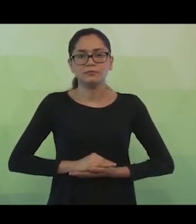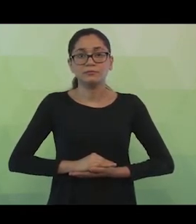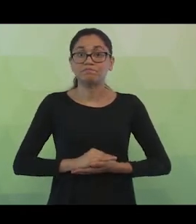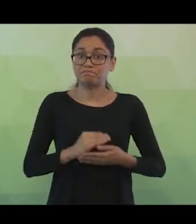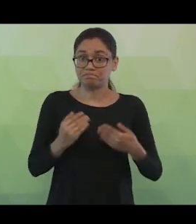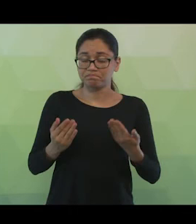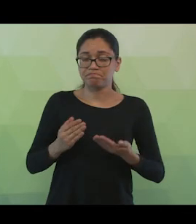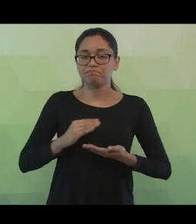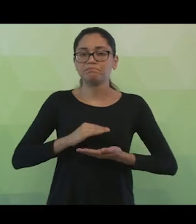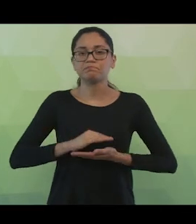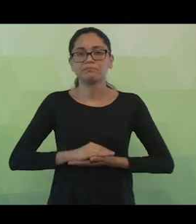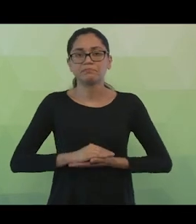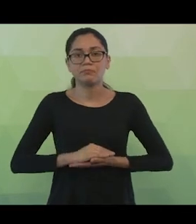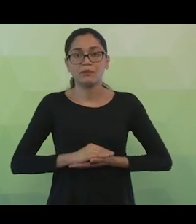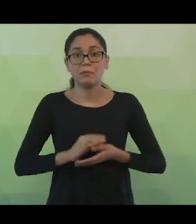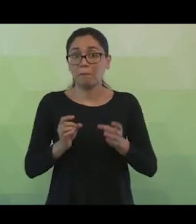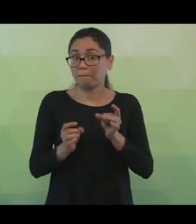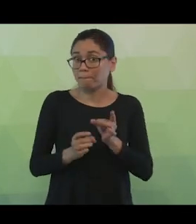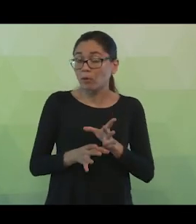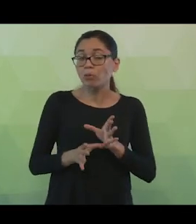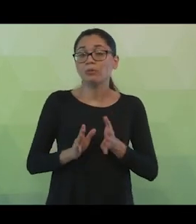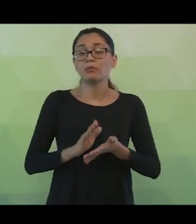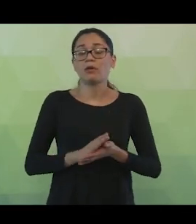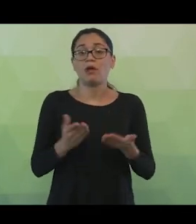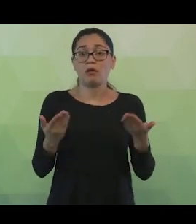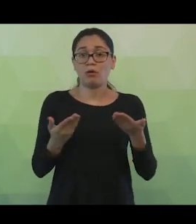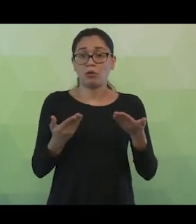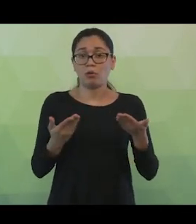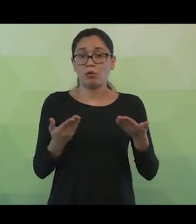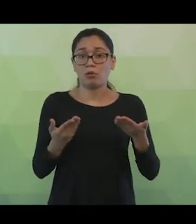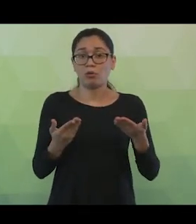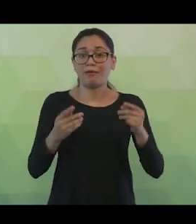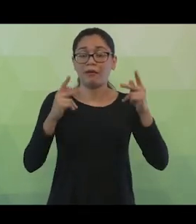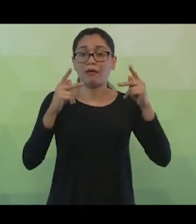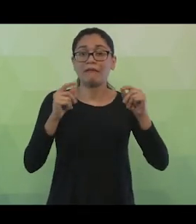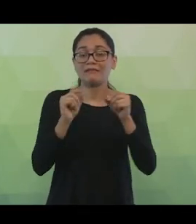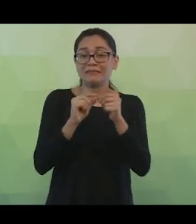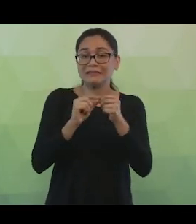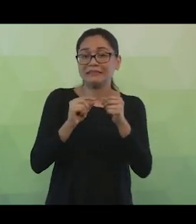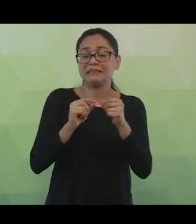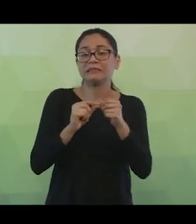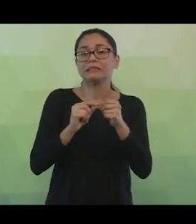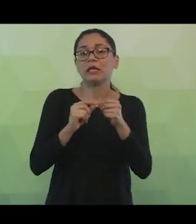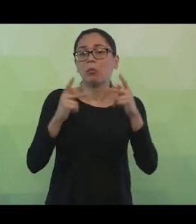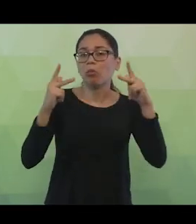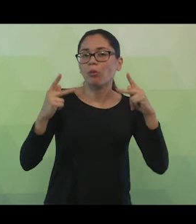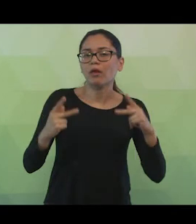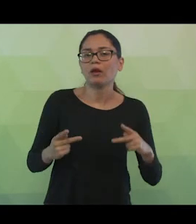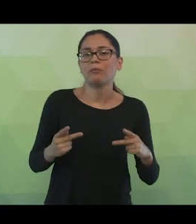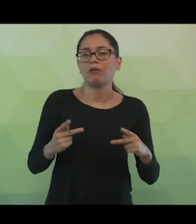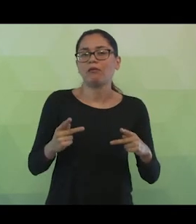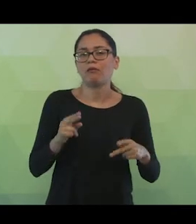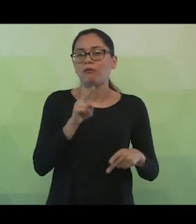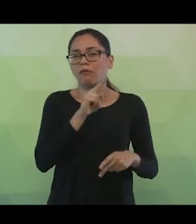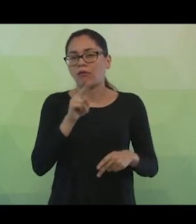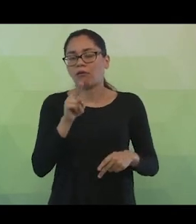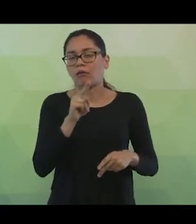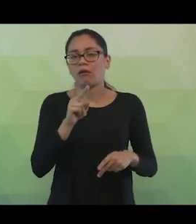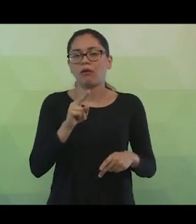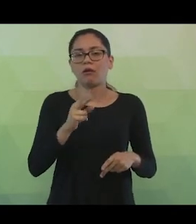Bom, feito isso, agora a gente vai fazer um programa para ler um número de